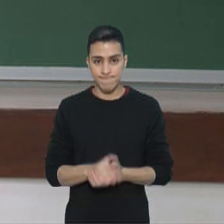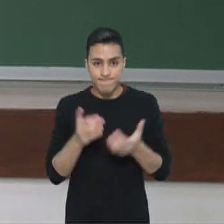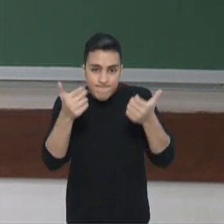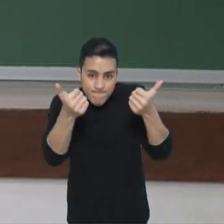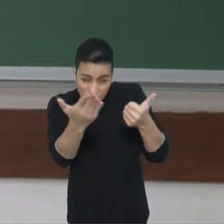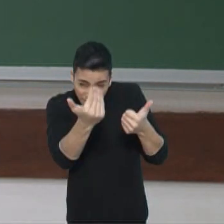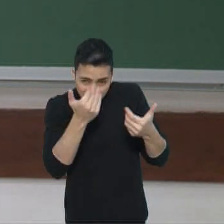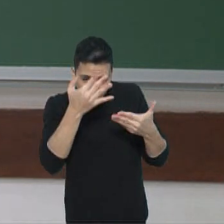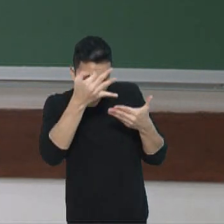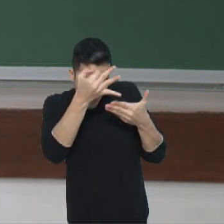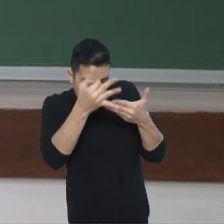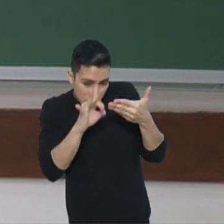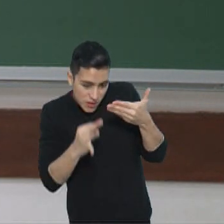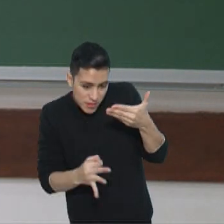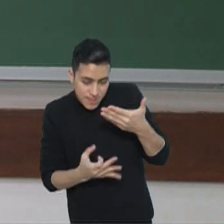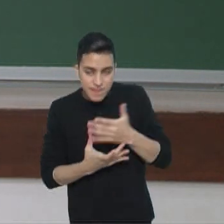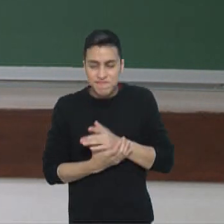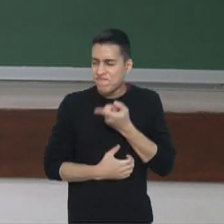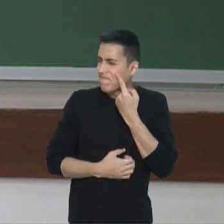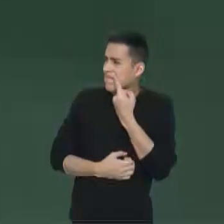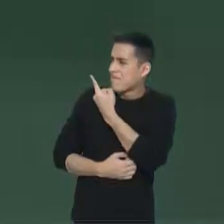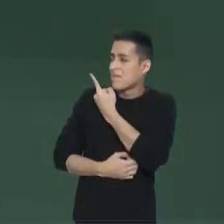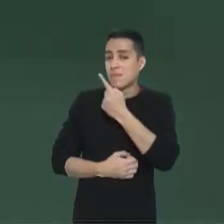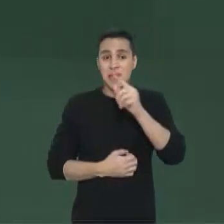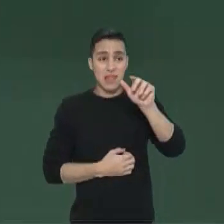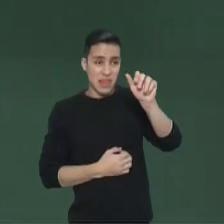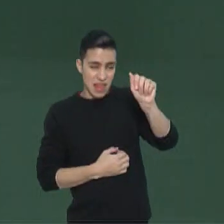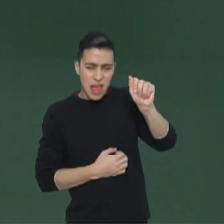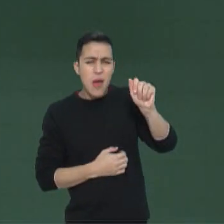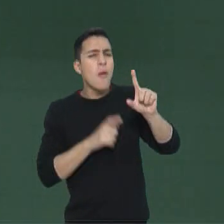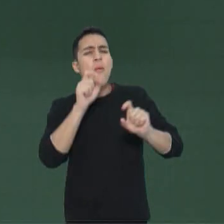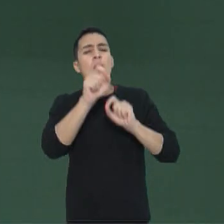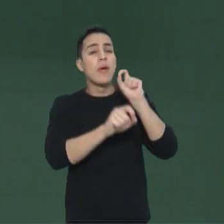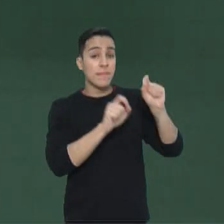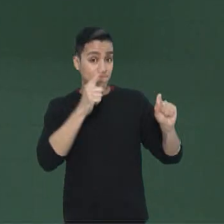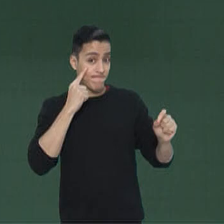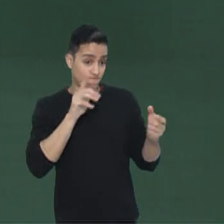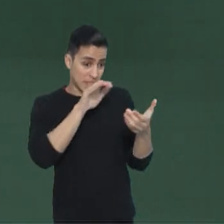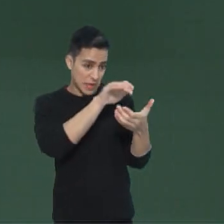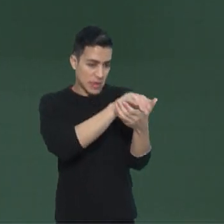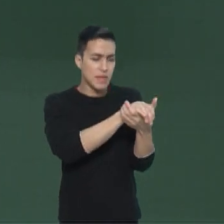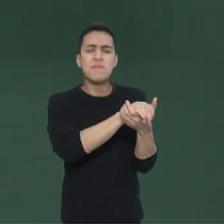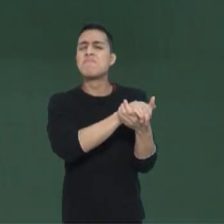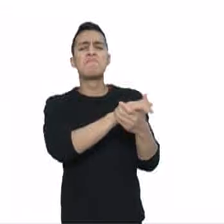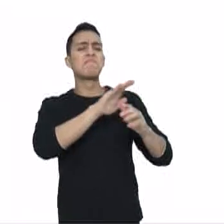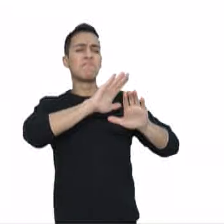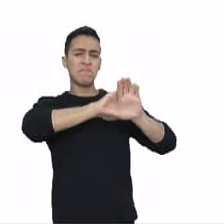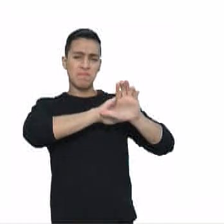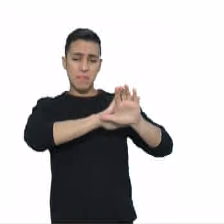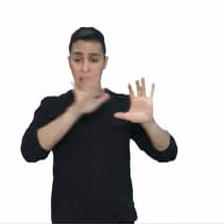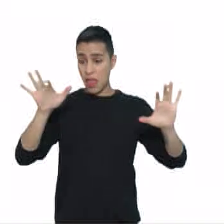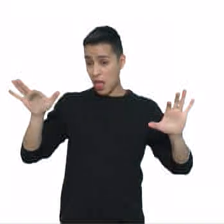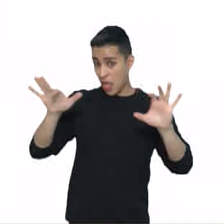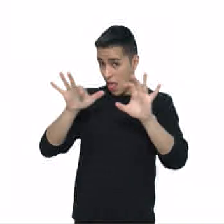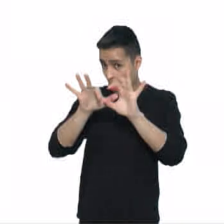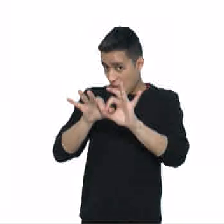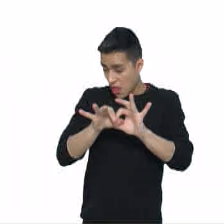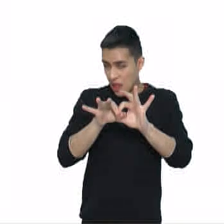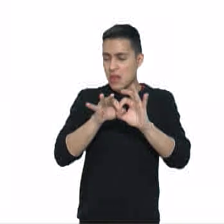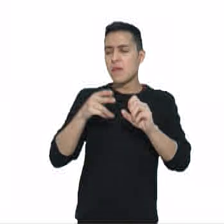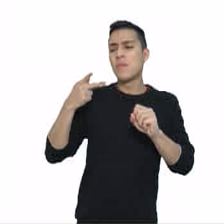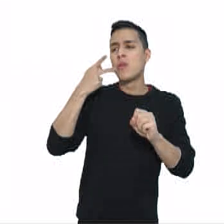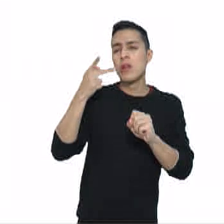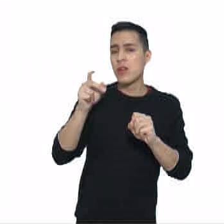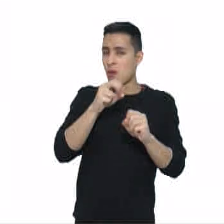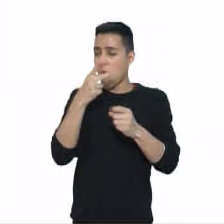Vamos para a correção? Letra A resposta. O casamento representava uma forma de aliança de natureza política ou econômica